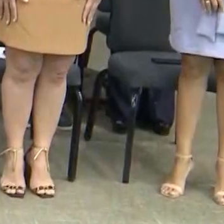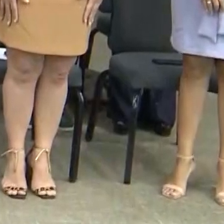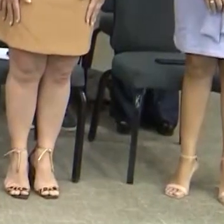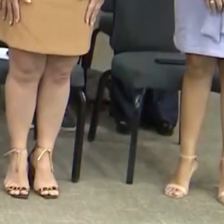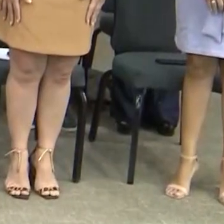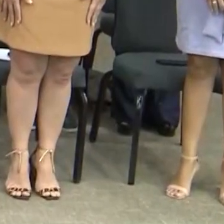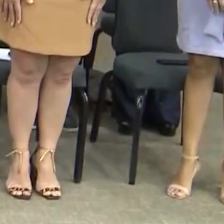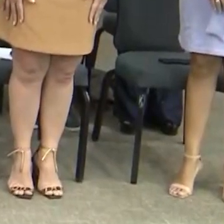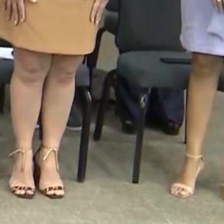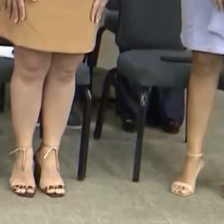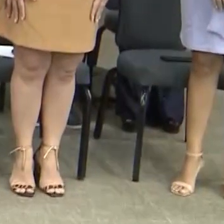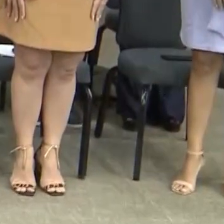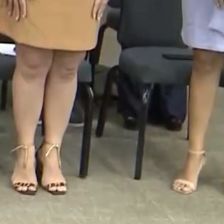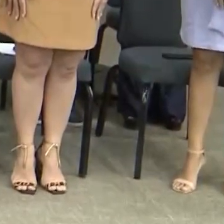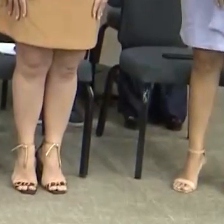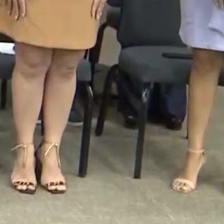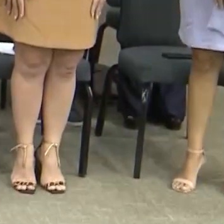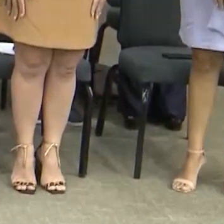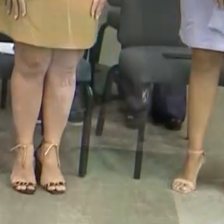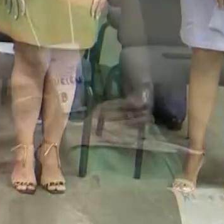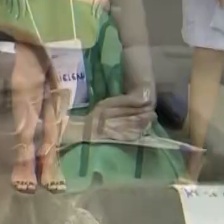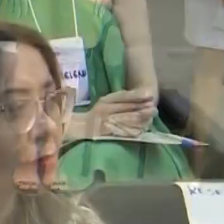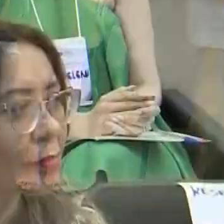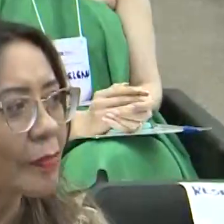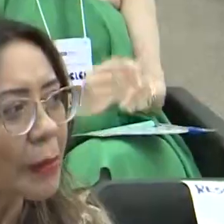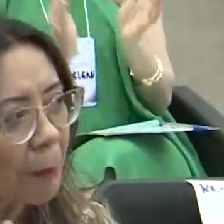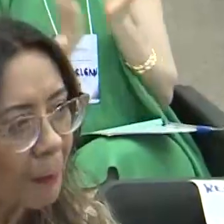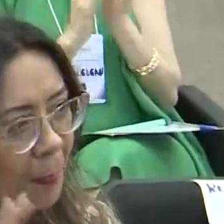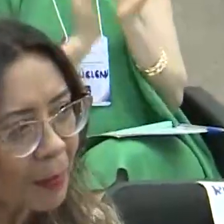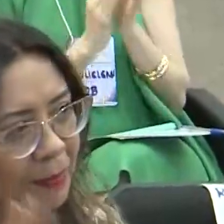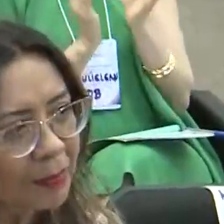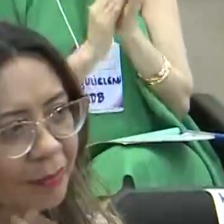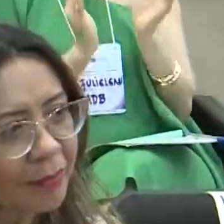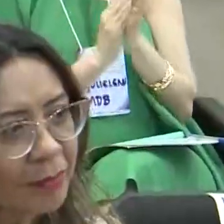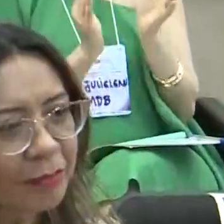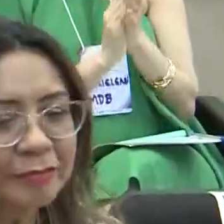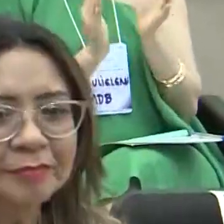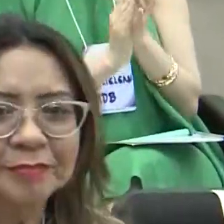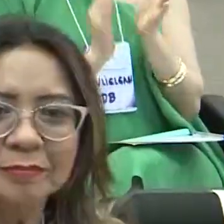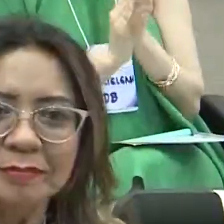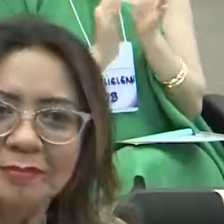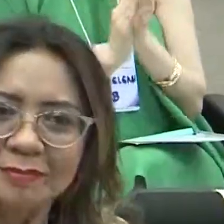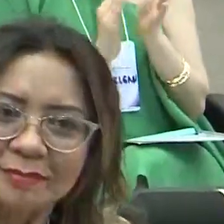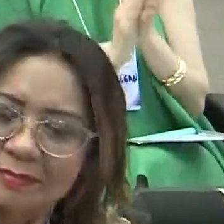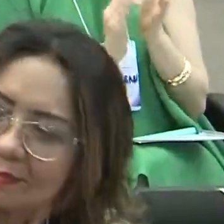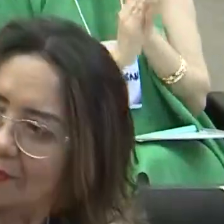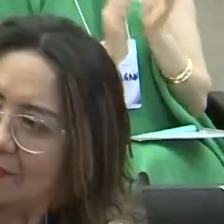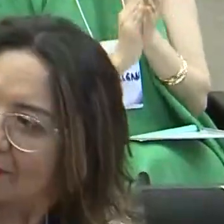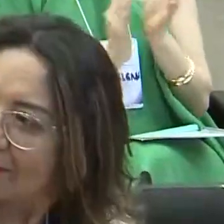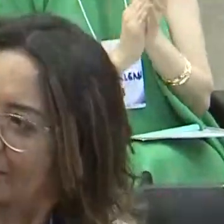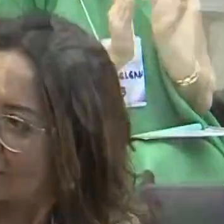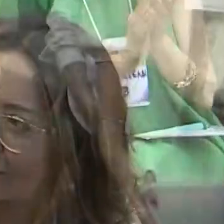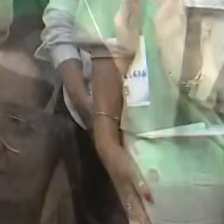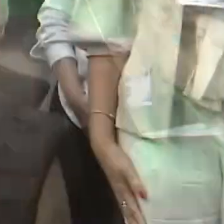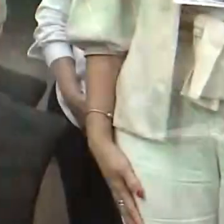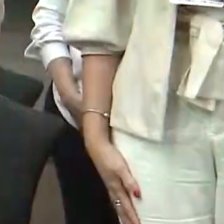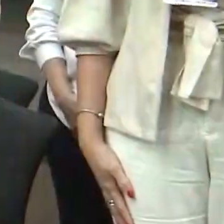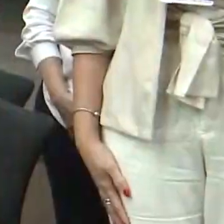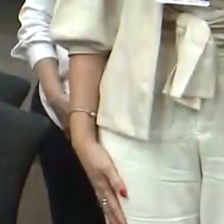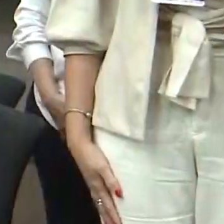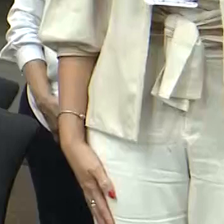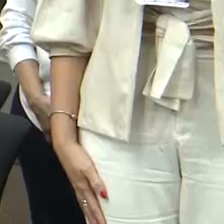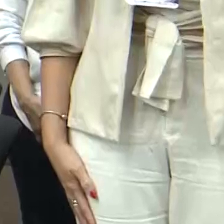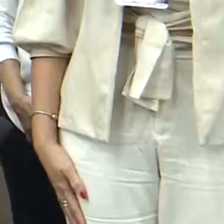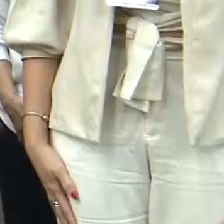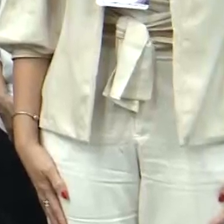as eleições de 2024 e a participação feminina na política.